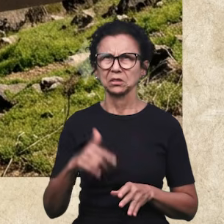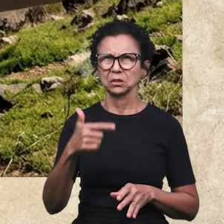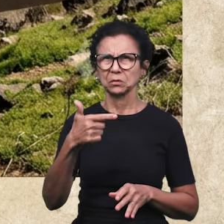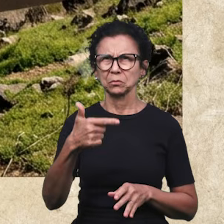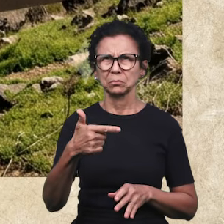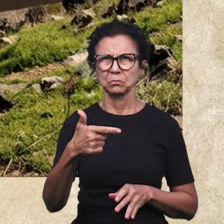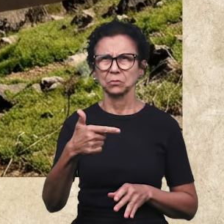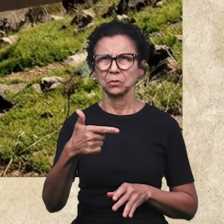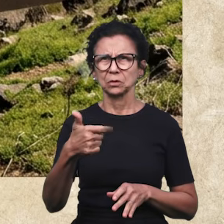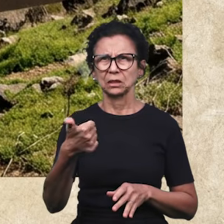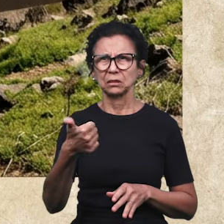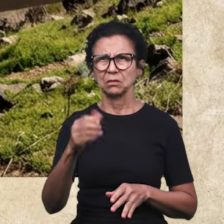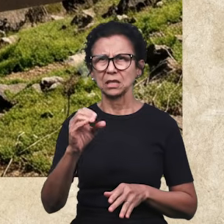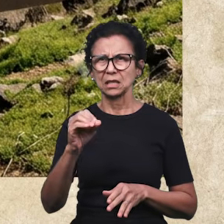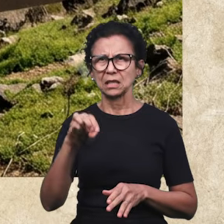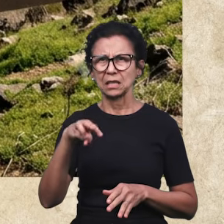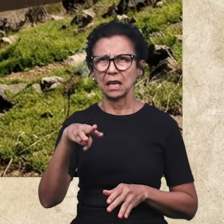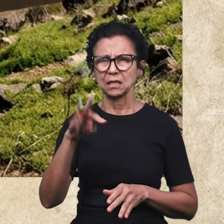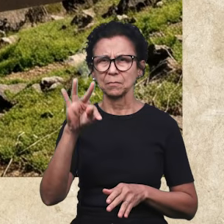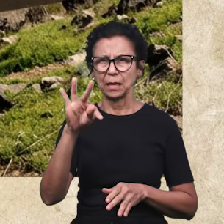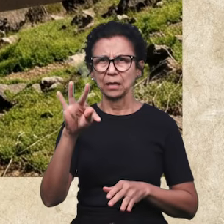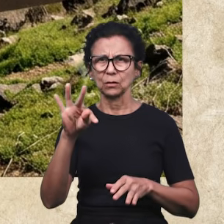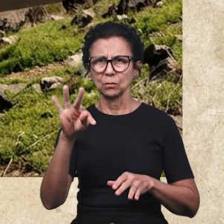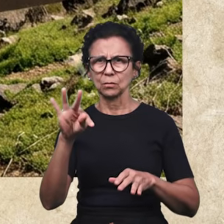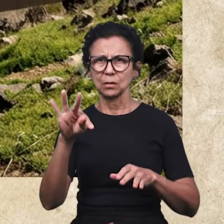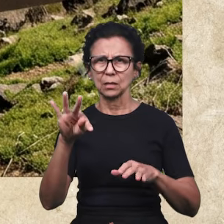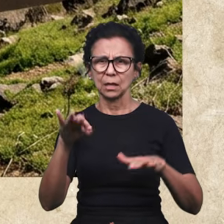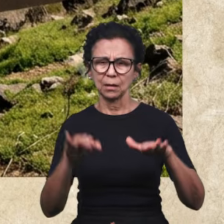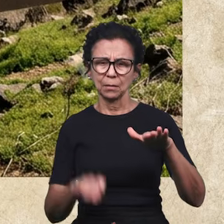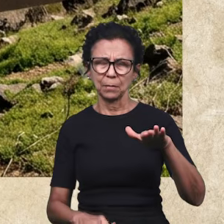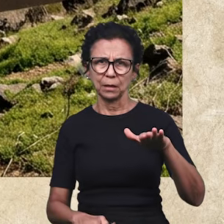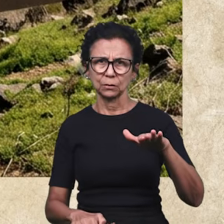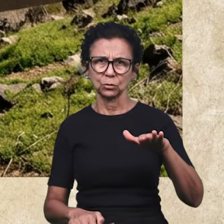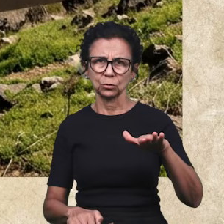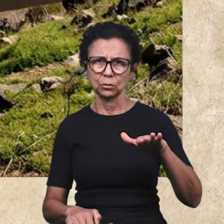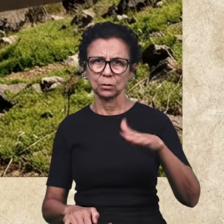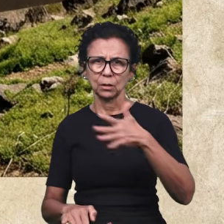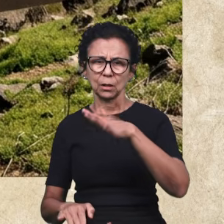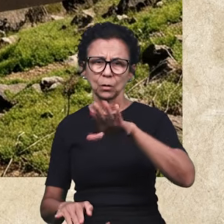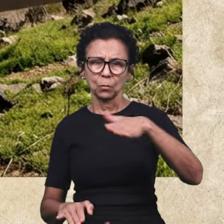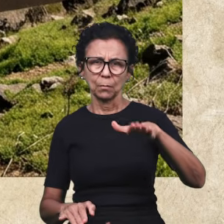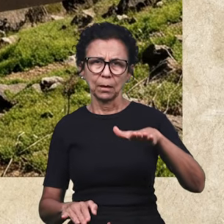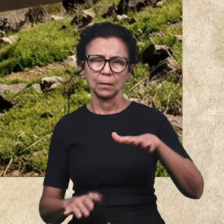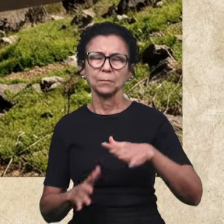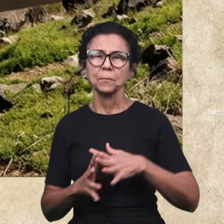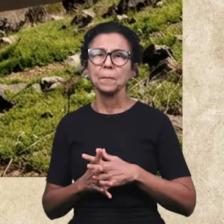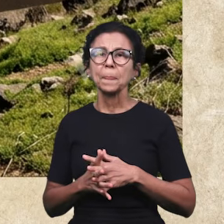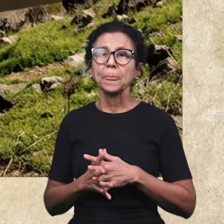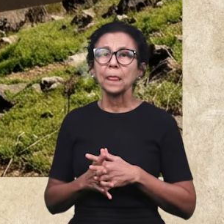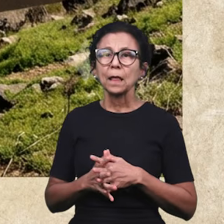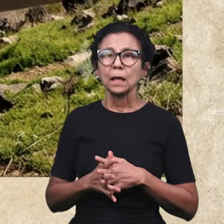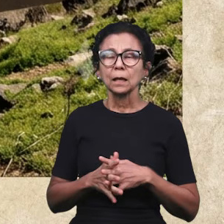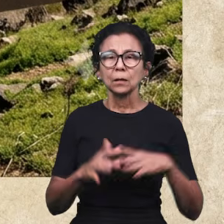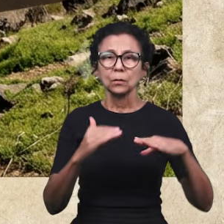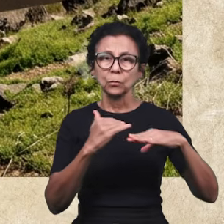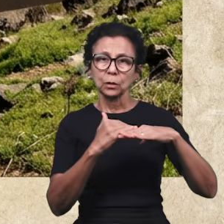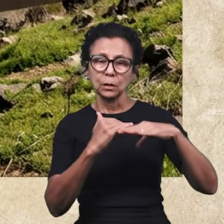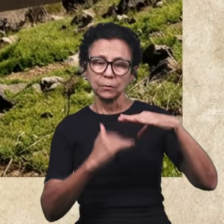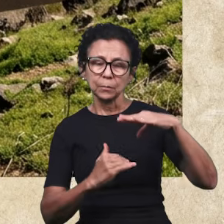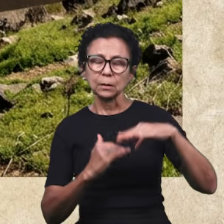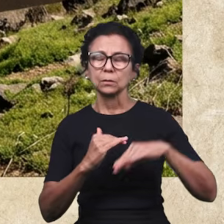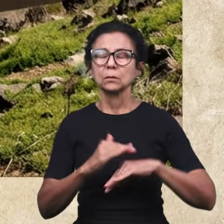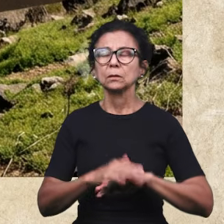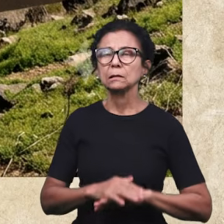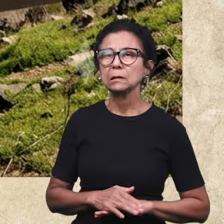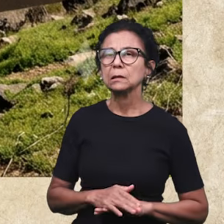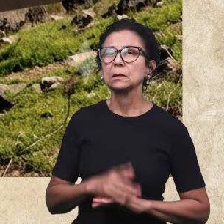muitos episódios em que vemos tempestades, ventos, o que era comum, mas a gente pode pensar assim, mas dentro de um lago, né?